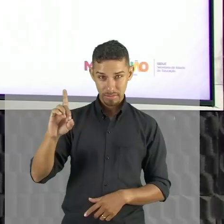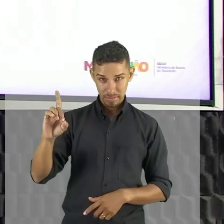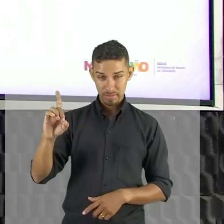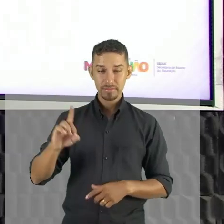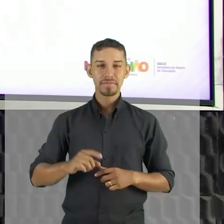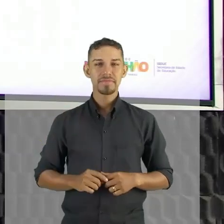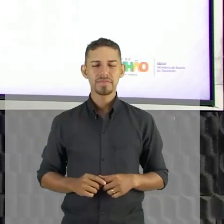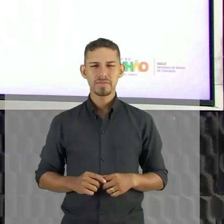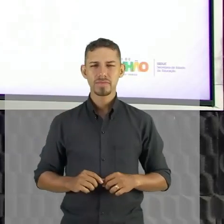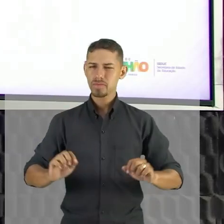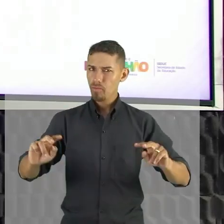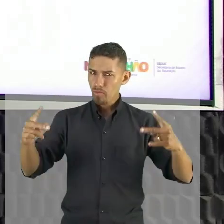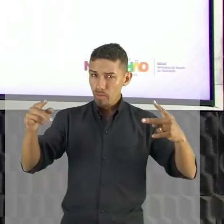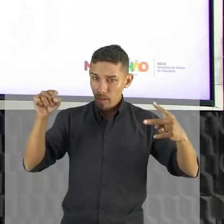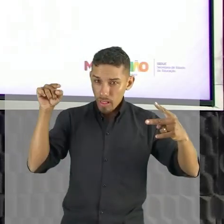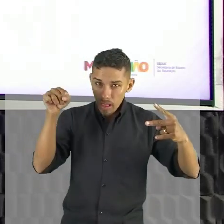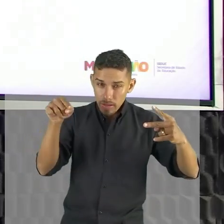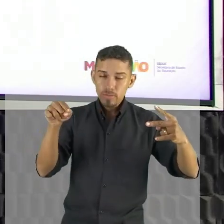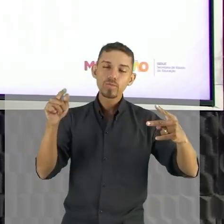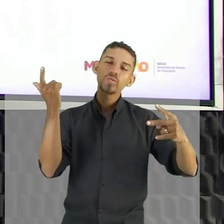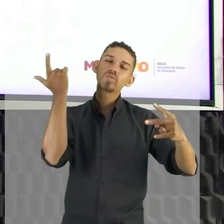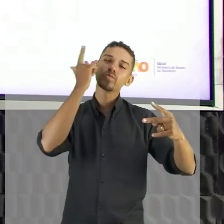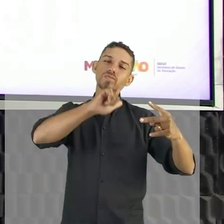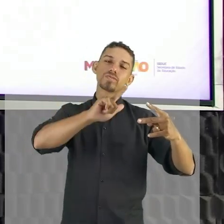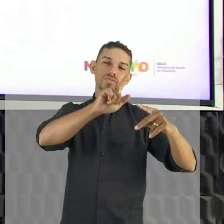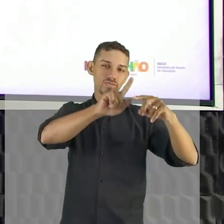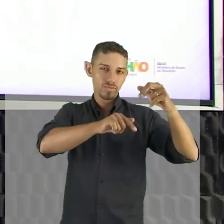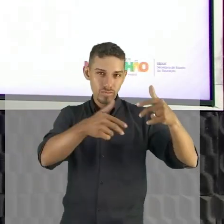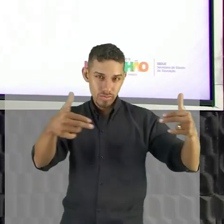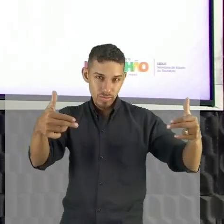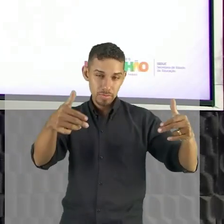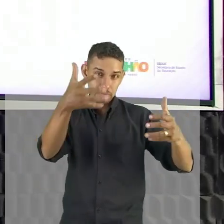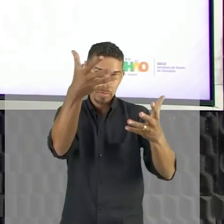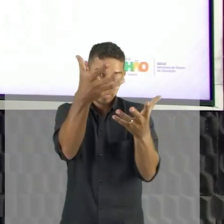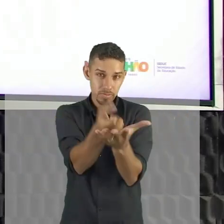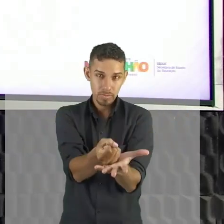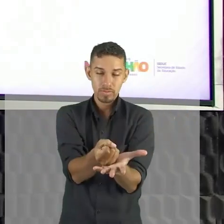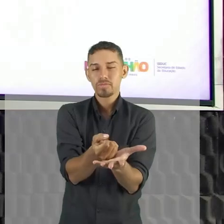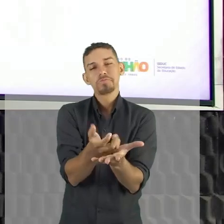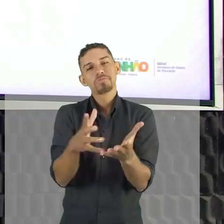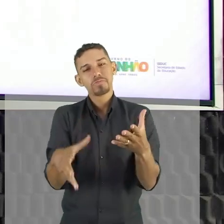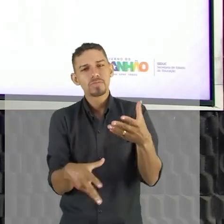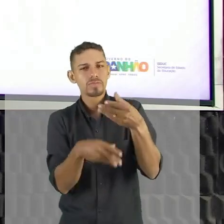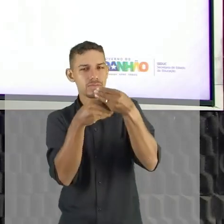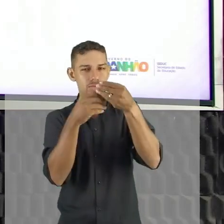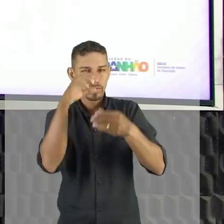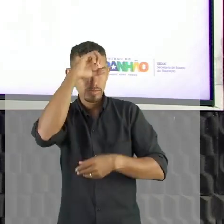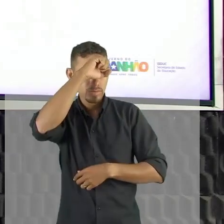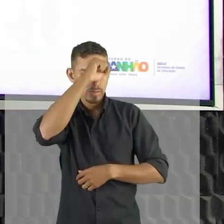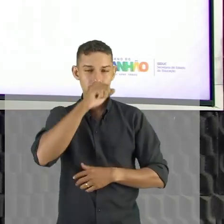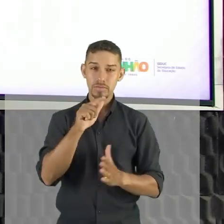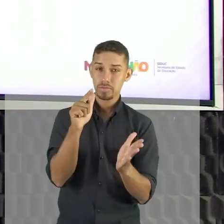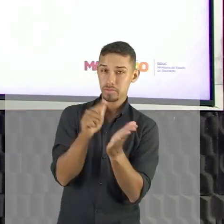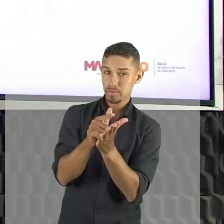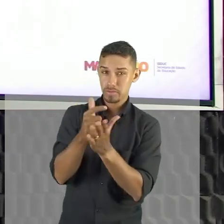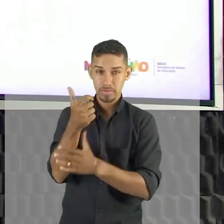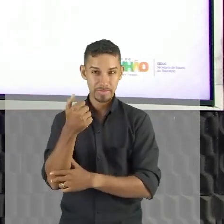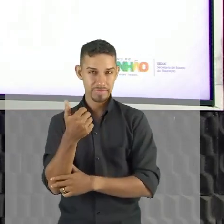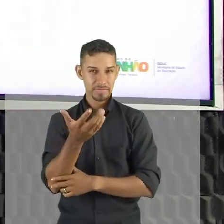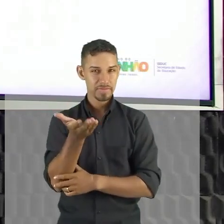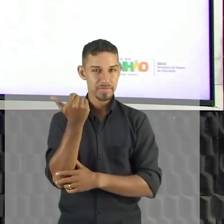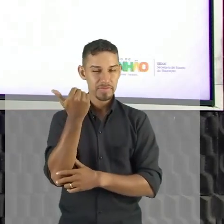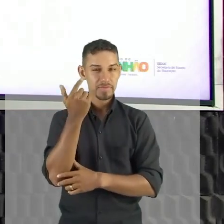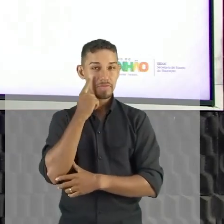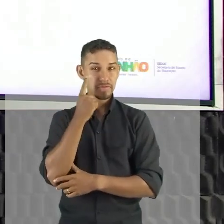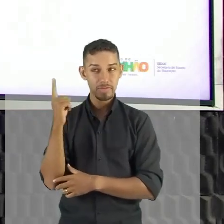link deste vídeo tem um material para que você possa baixar e complementar também os seus estudos. Pega papel e caneta e vamos para as